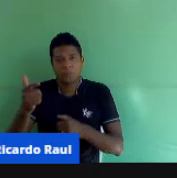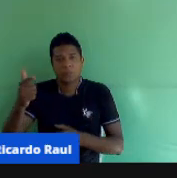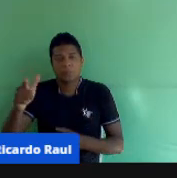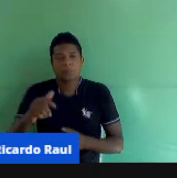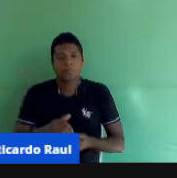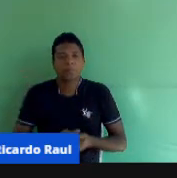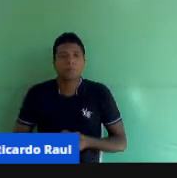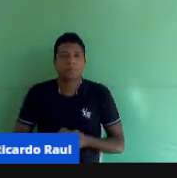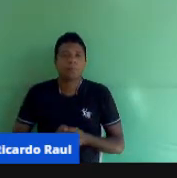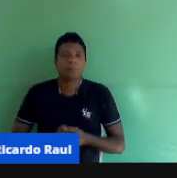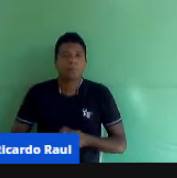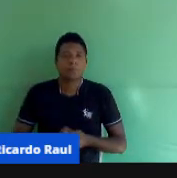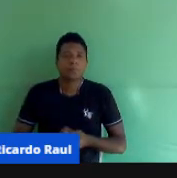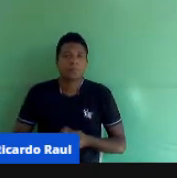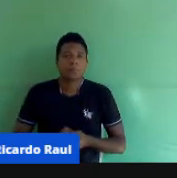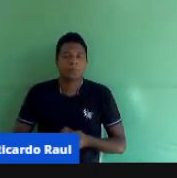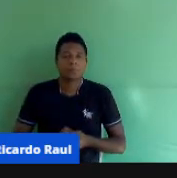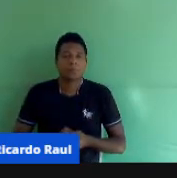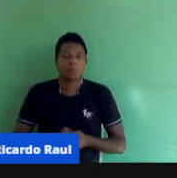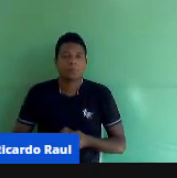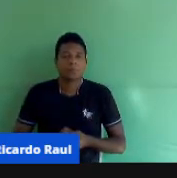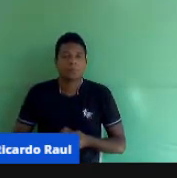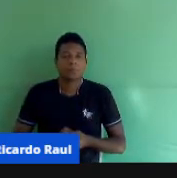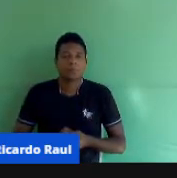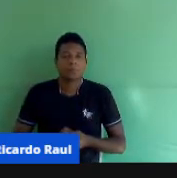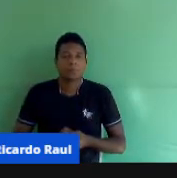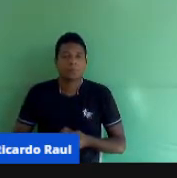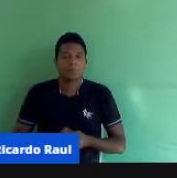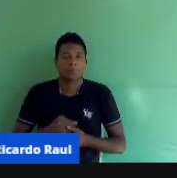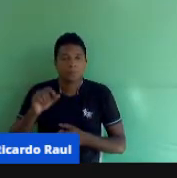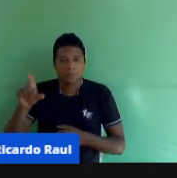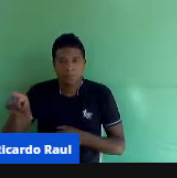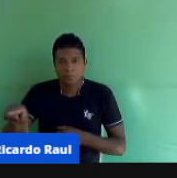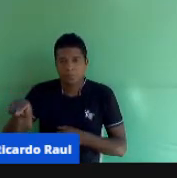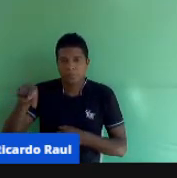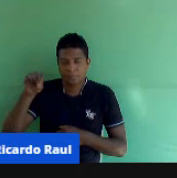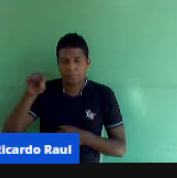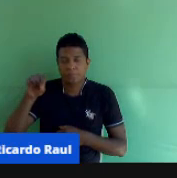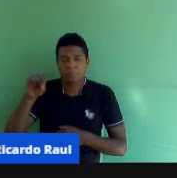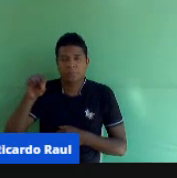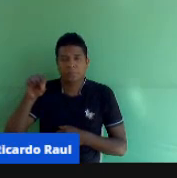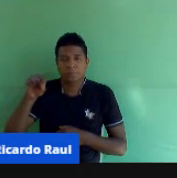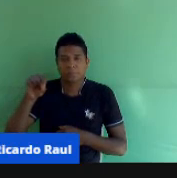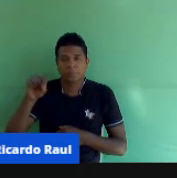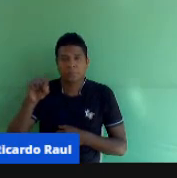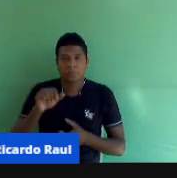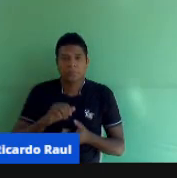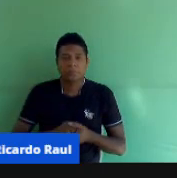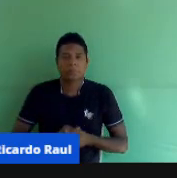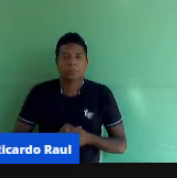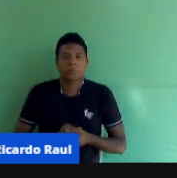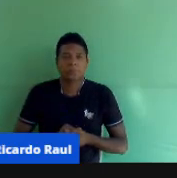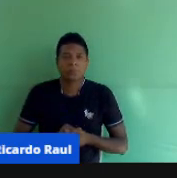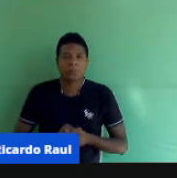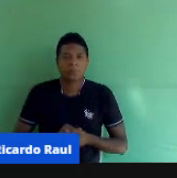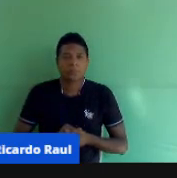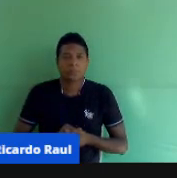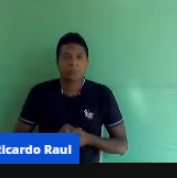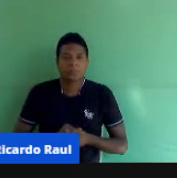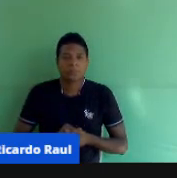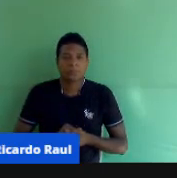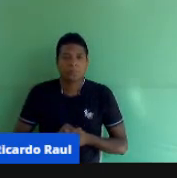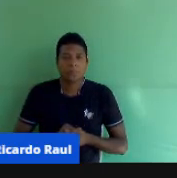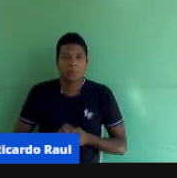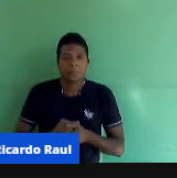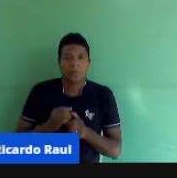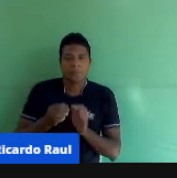desdobramentos. Beleza, um documentário escolhido. Então, essa seleção ela foi feita em cima das